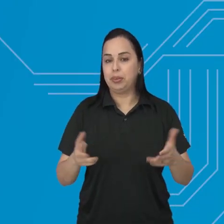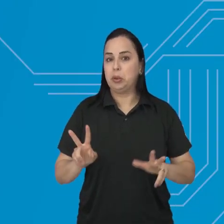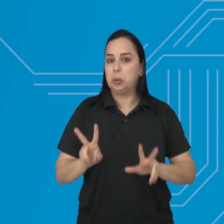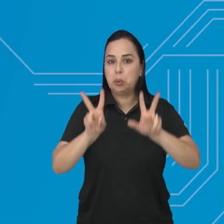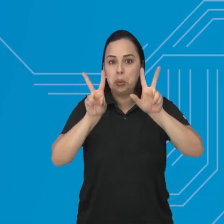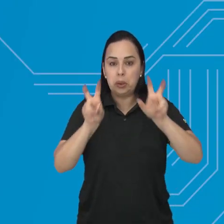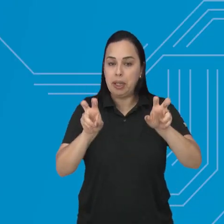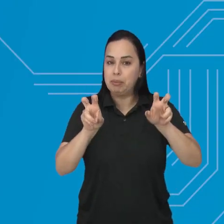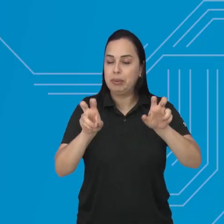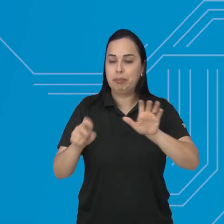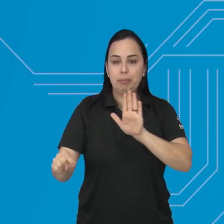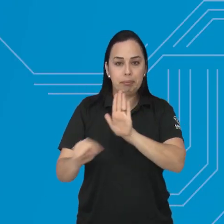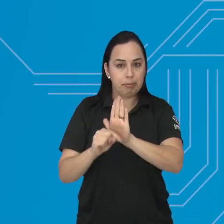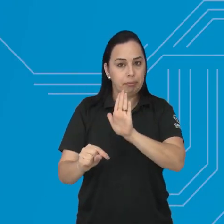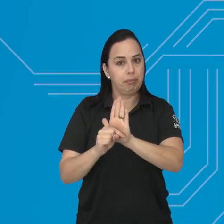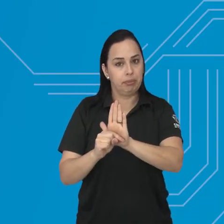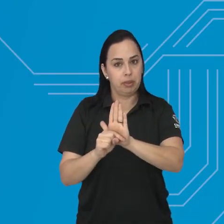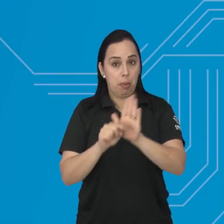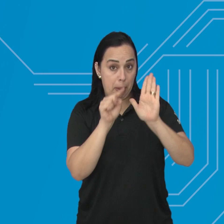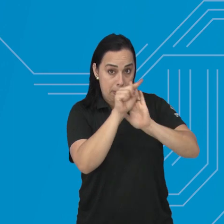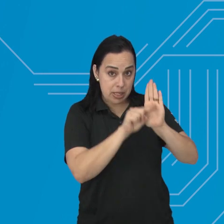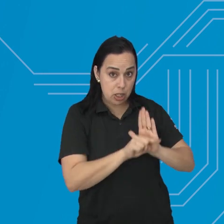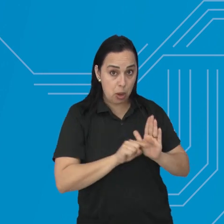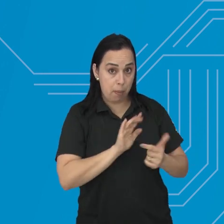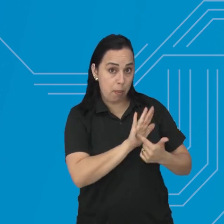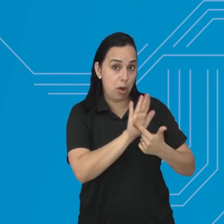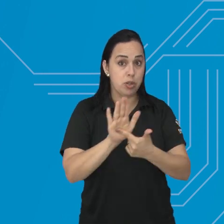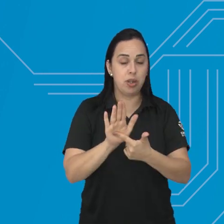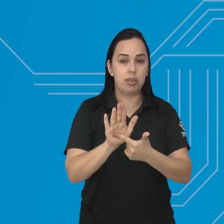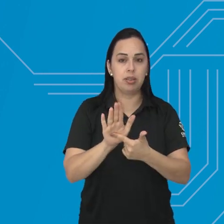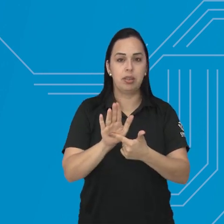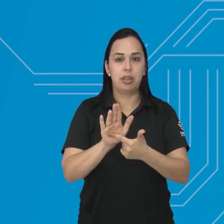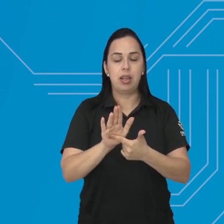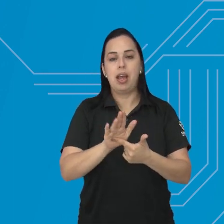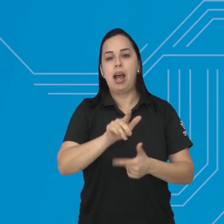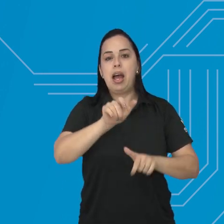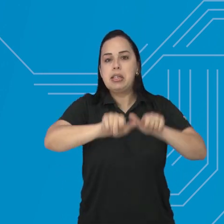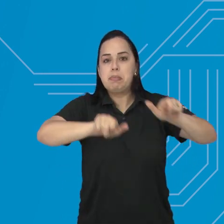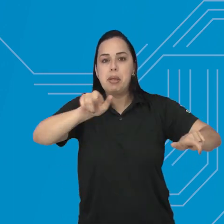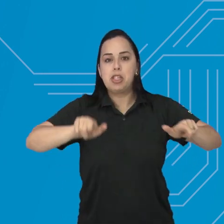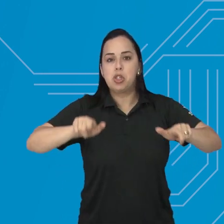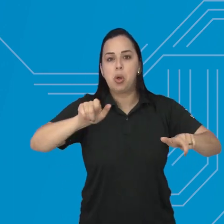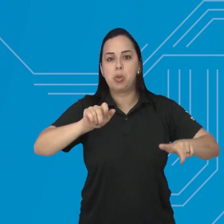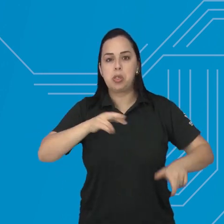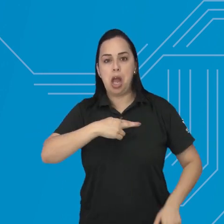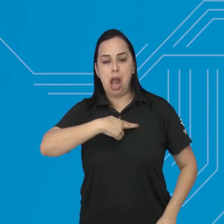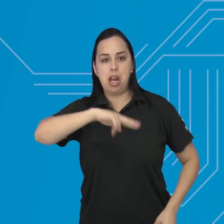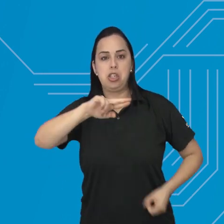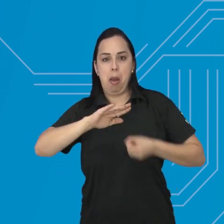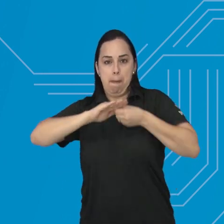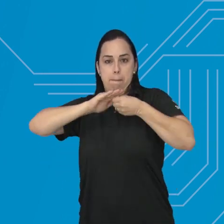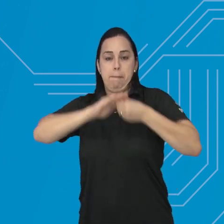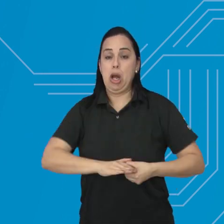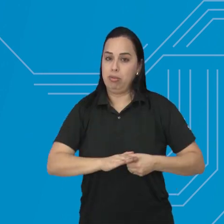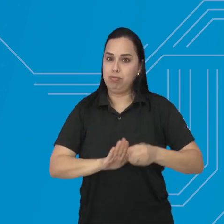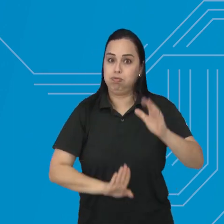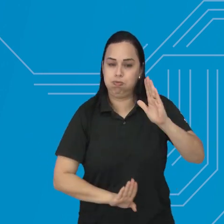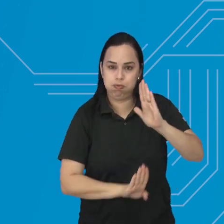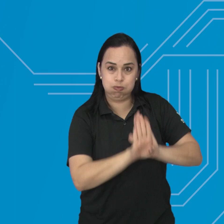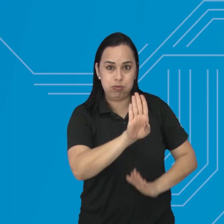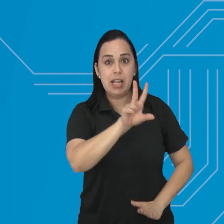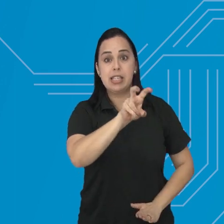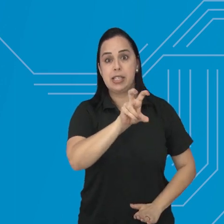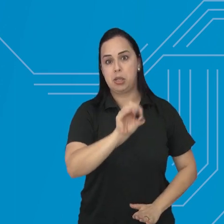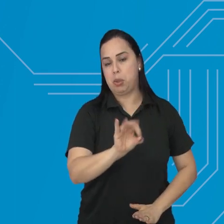espaço para um tema nada positivo. Uma pesquisa mostrou que os casos de intolerância religiosa no nosso país